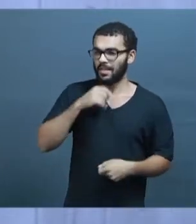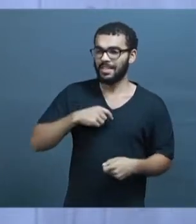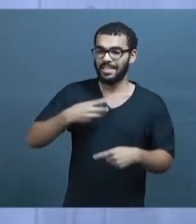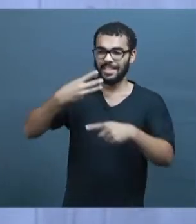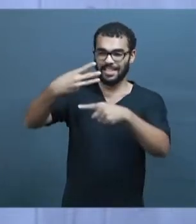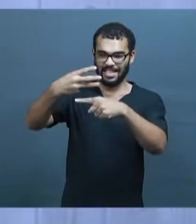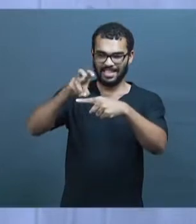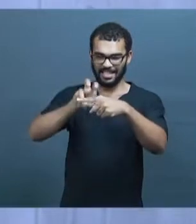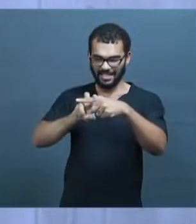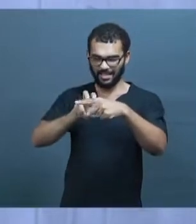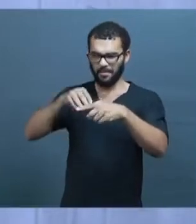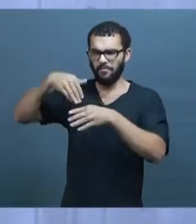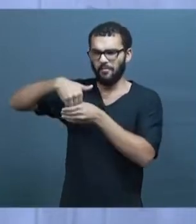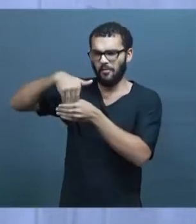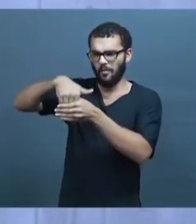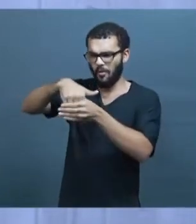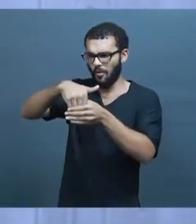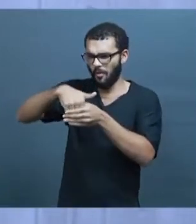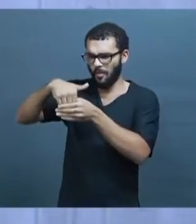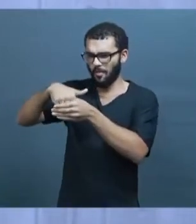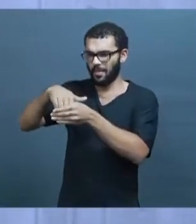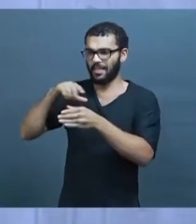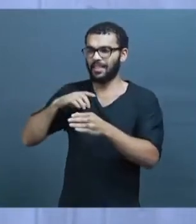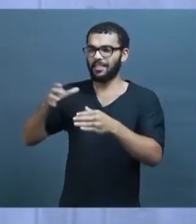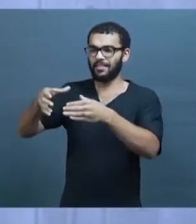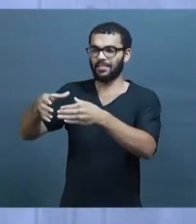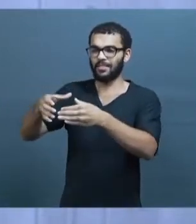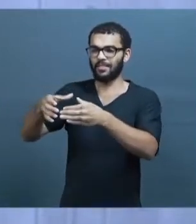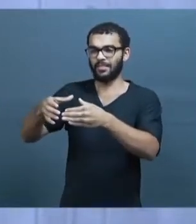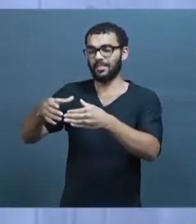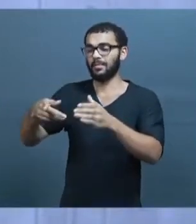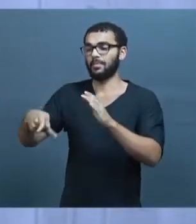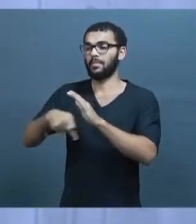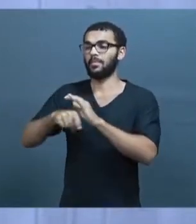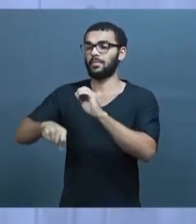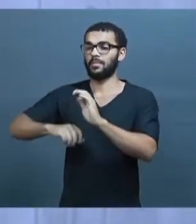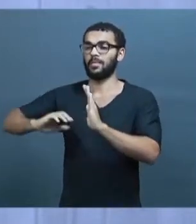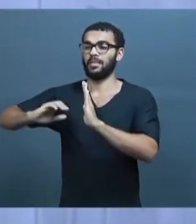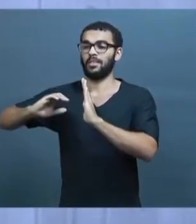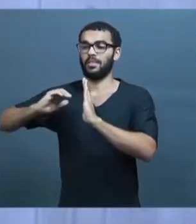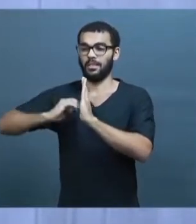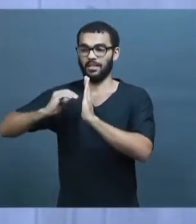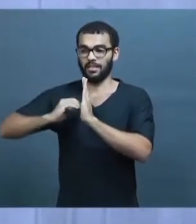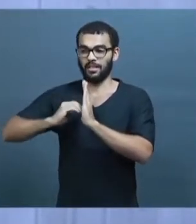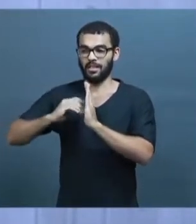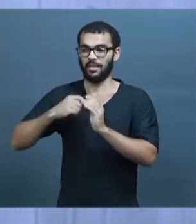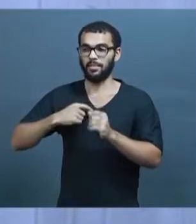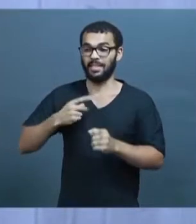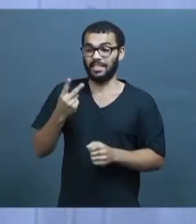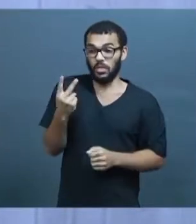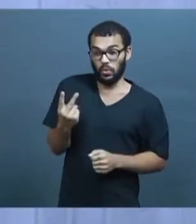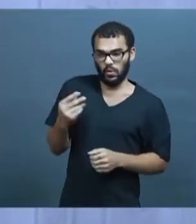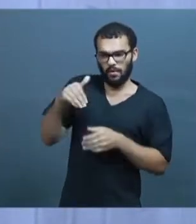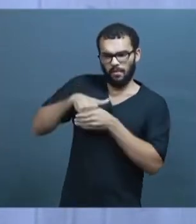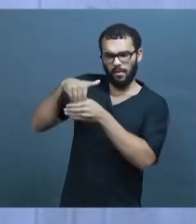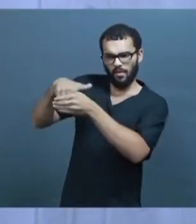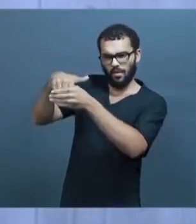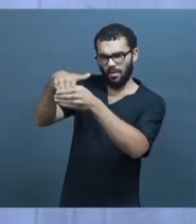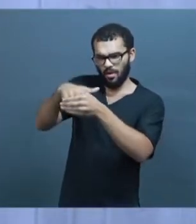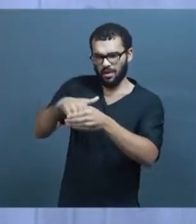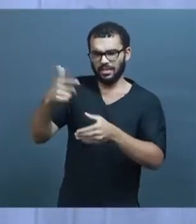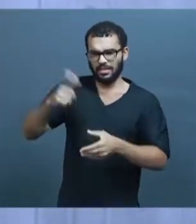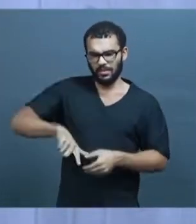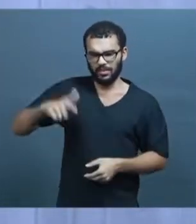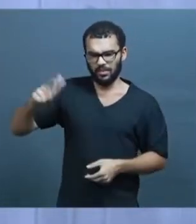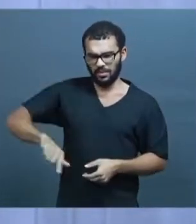...dos votos, primeiro na Câmara, em dois turnos de votação, então não basta um turno, vota,